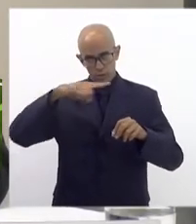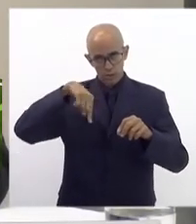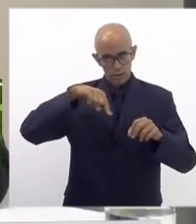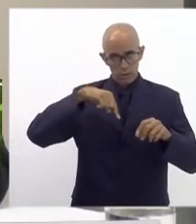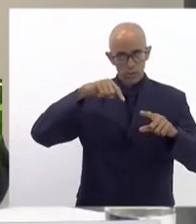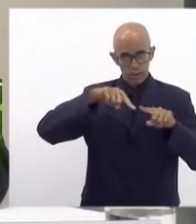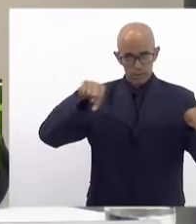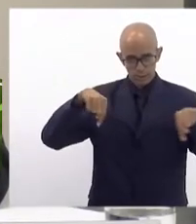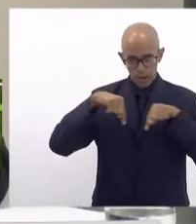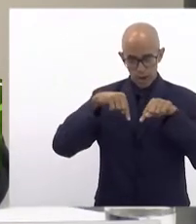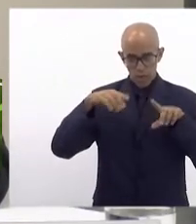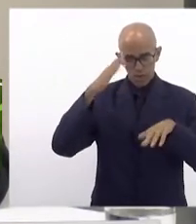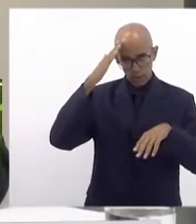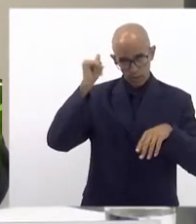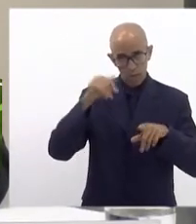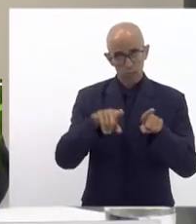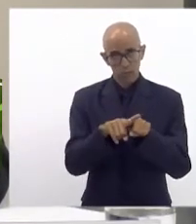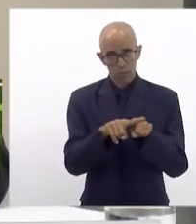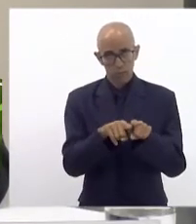Prefixo 21,